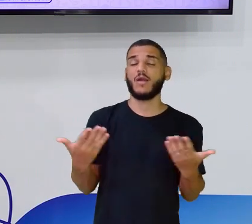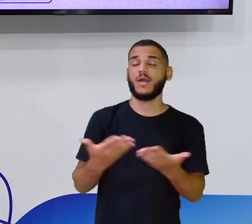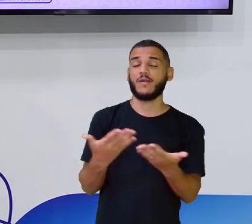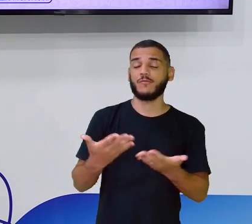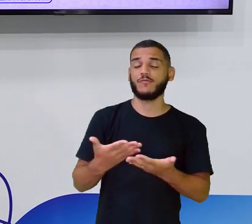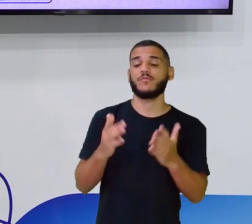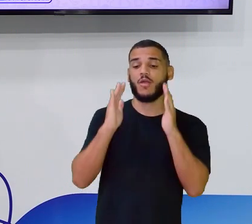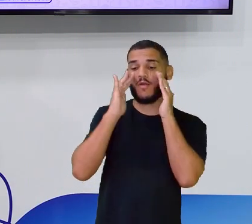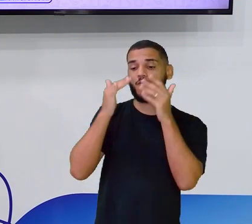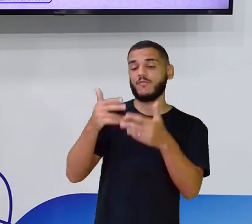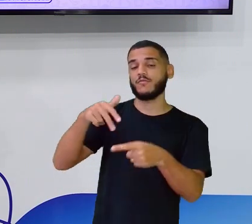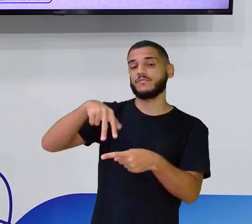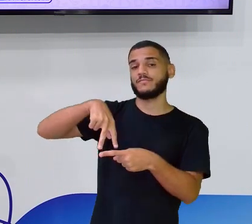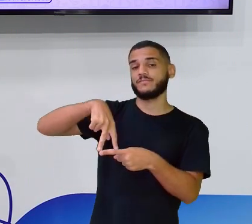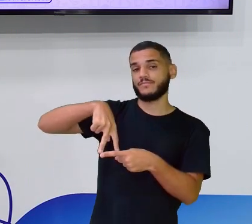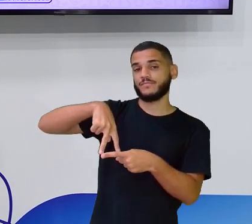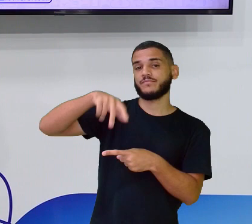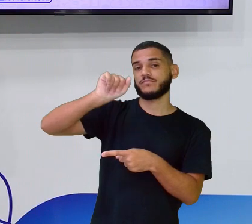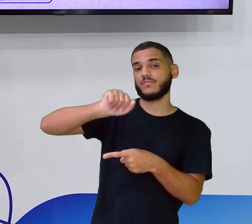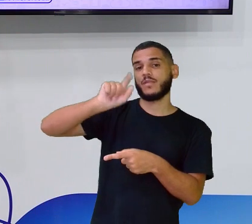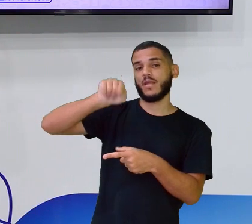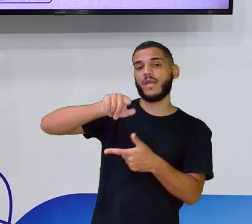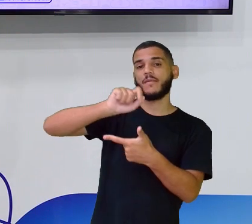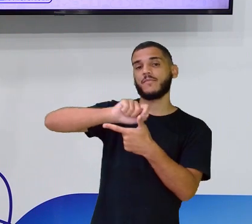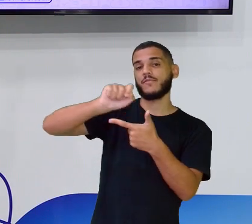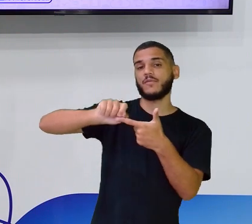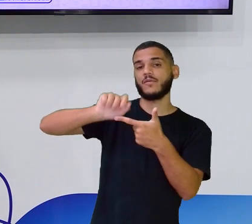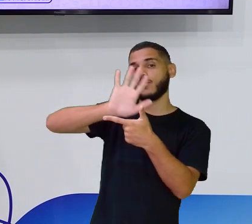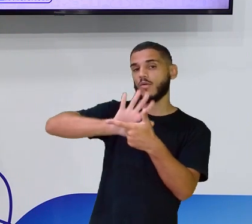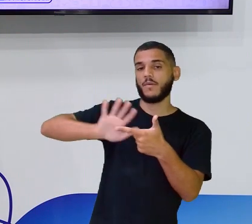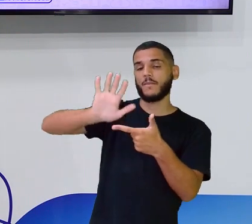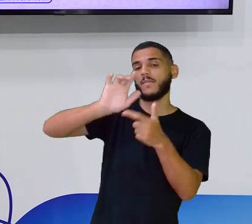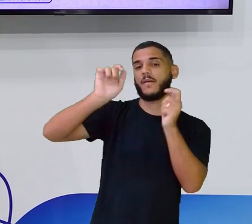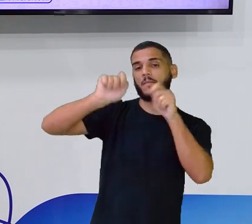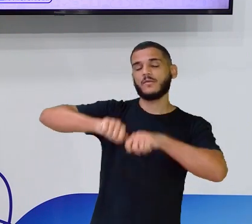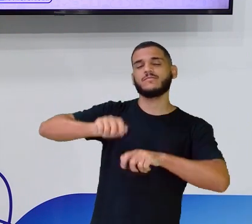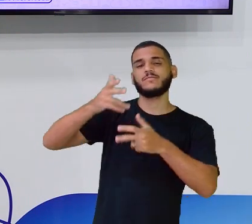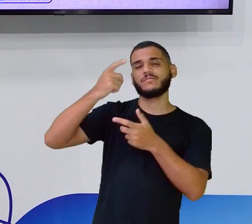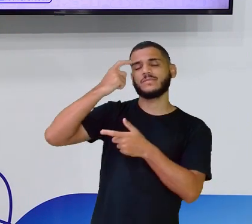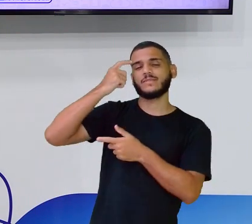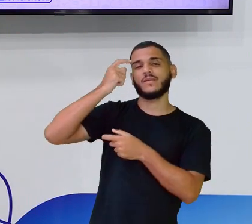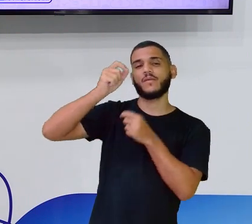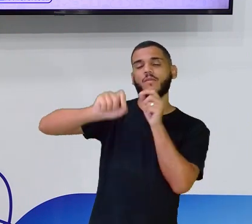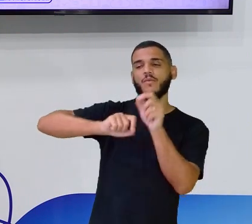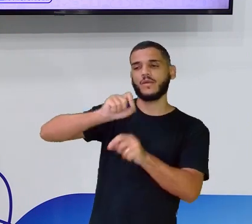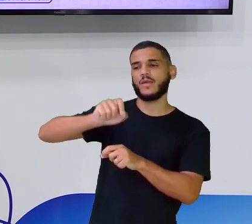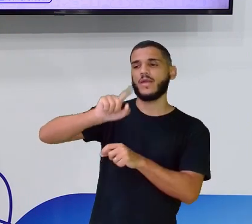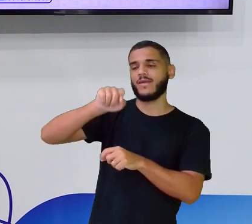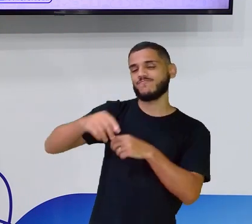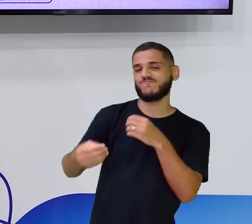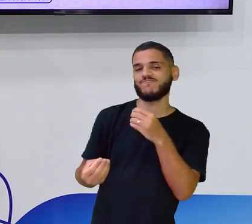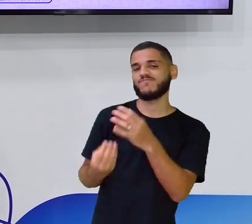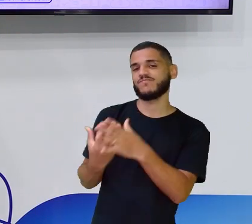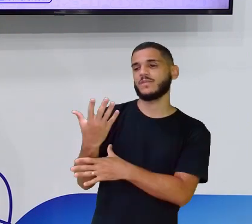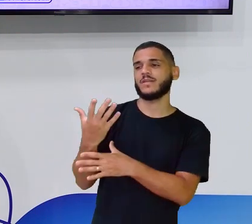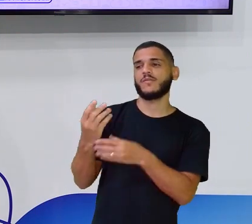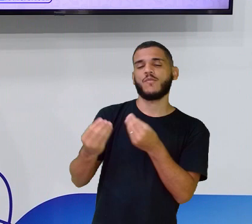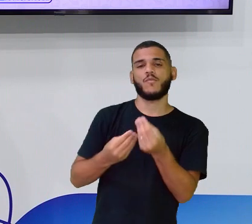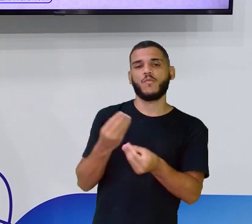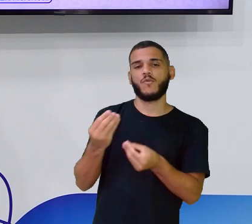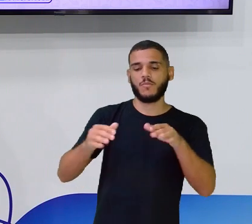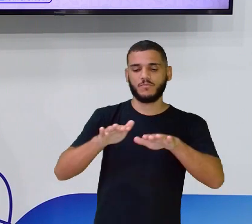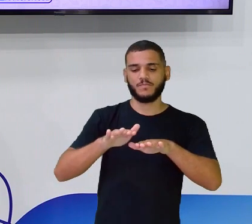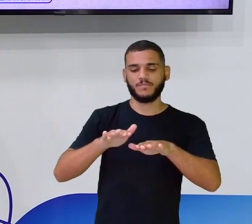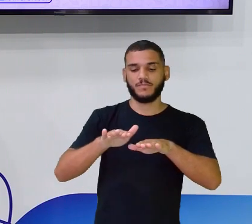é a diferença? Figuras planas, a gente já pode pensar, elas conseguem ser construídas em